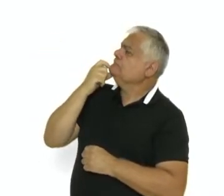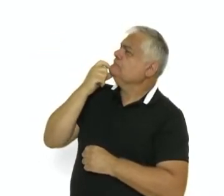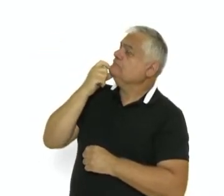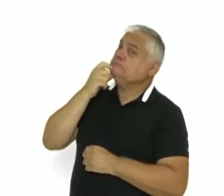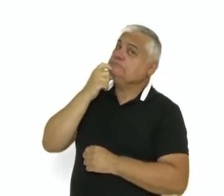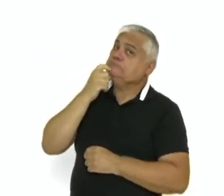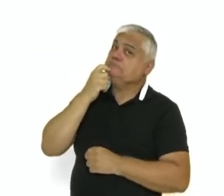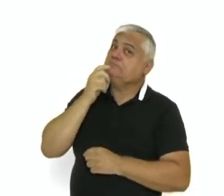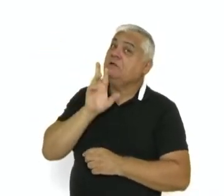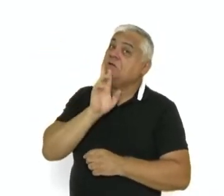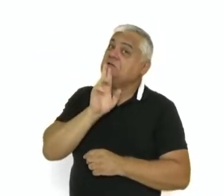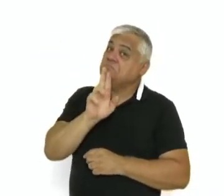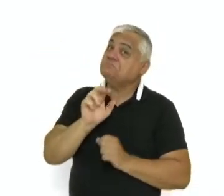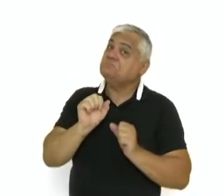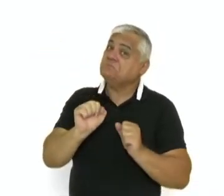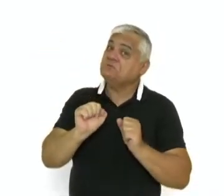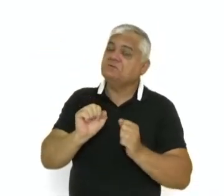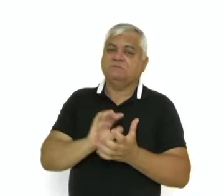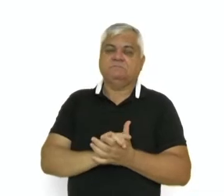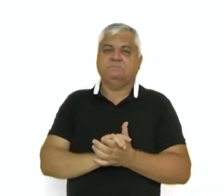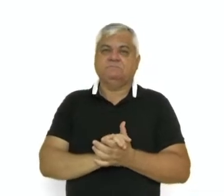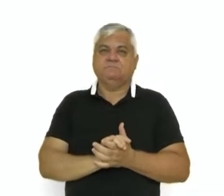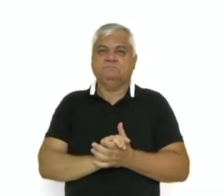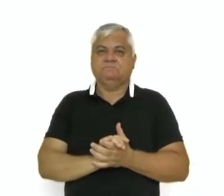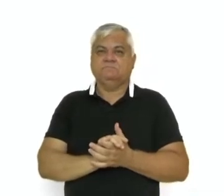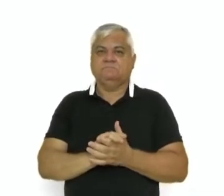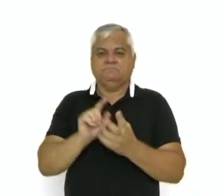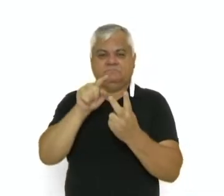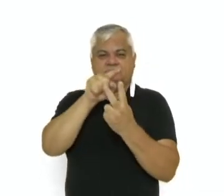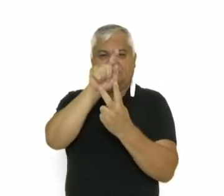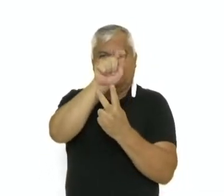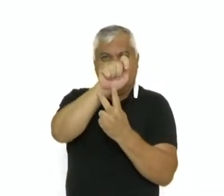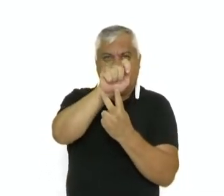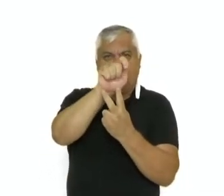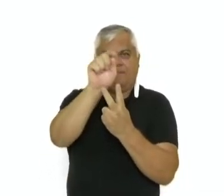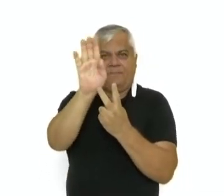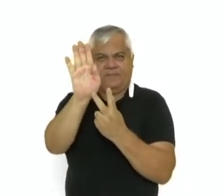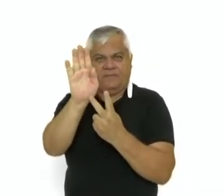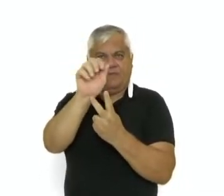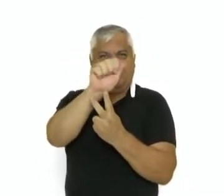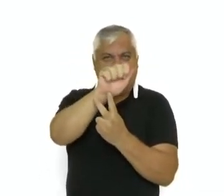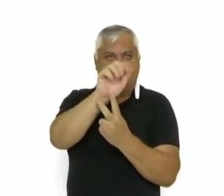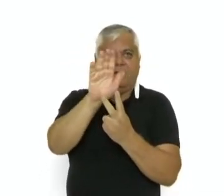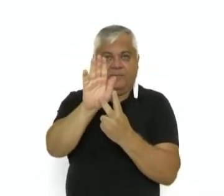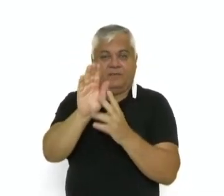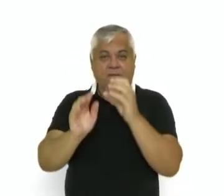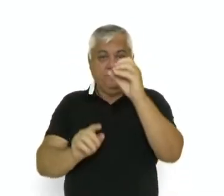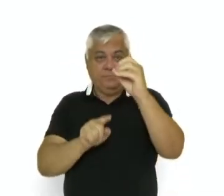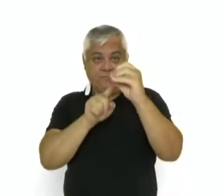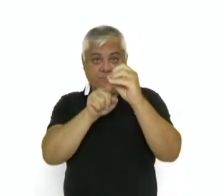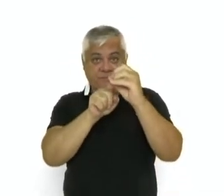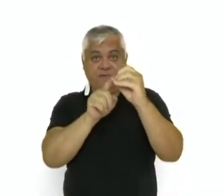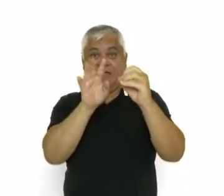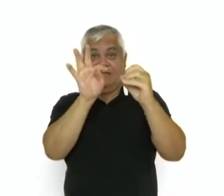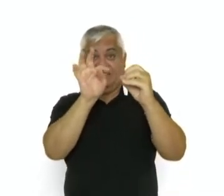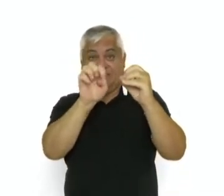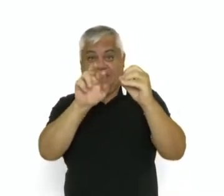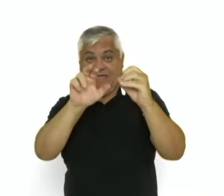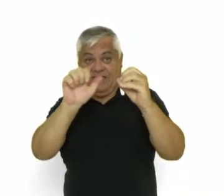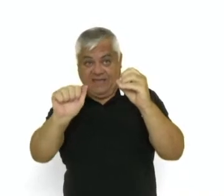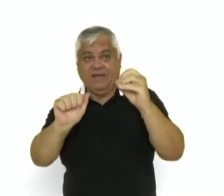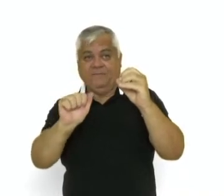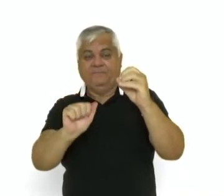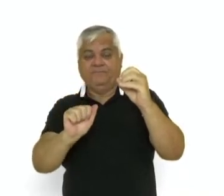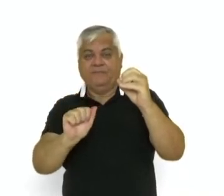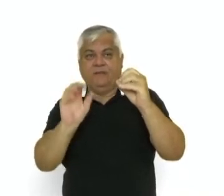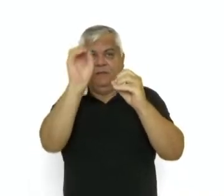resposta. Em ambos os sistemas, a circunferência central representa a Terra, enquanto a circunferência que se move representa